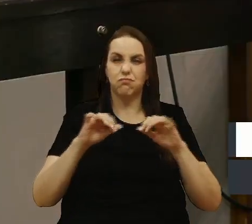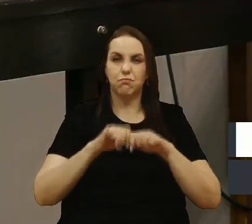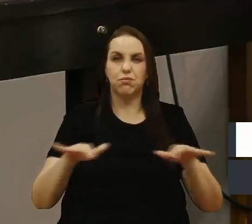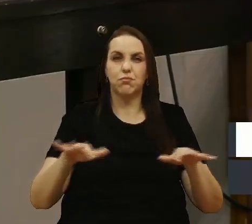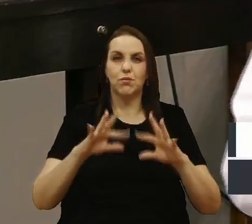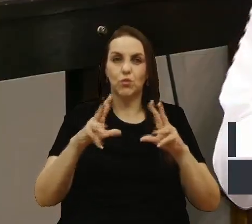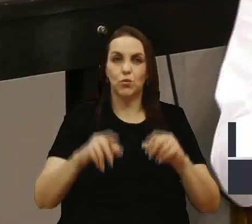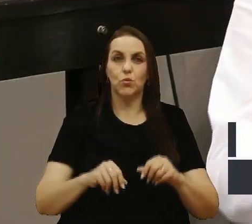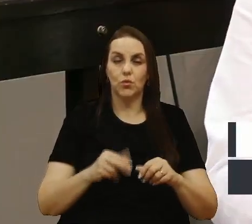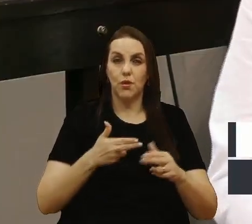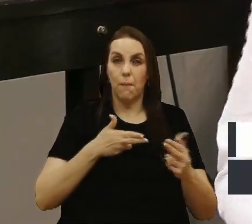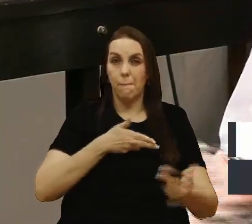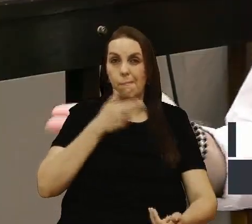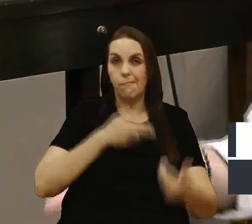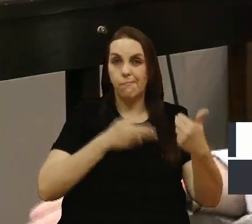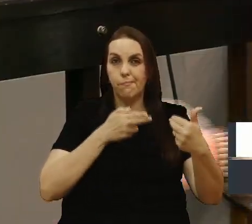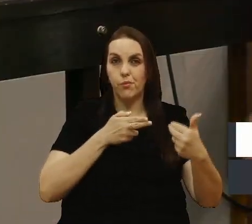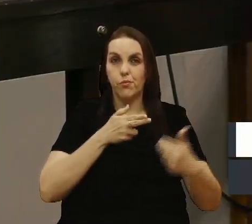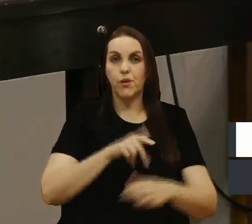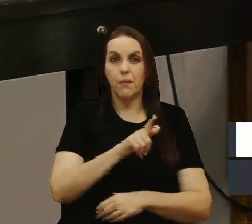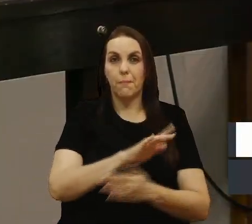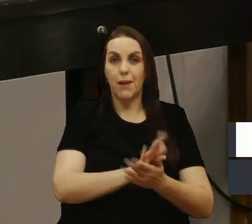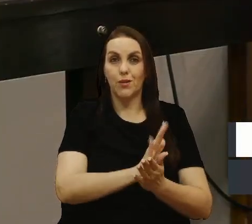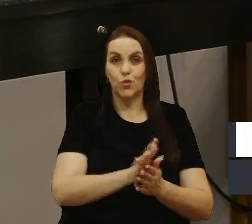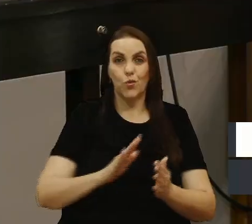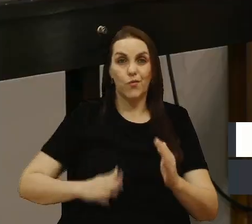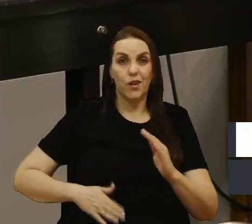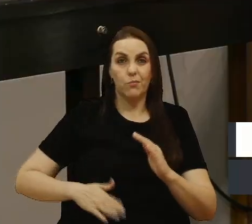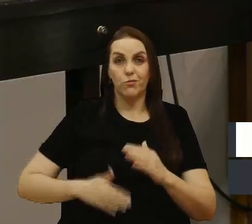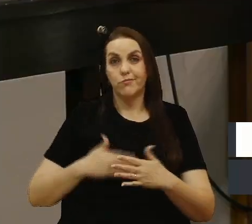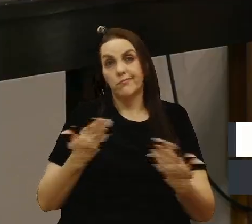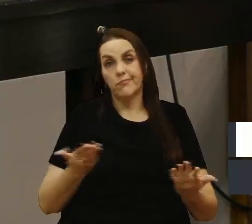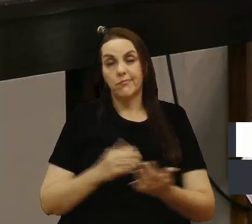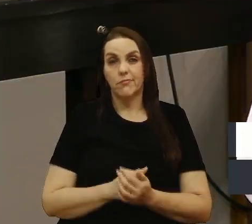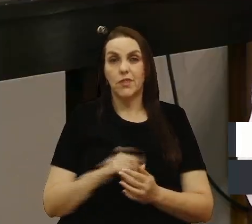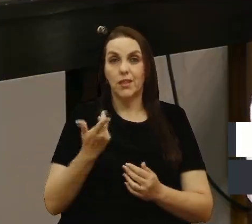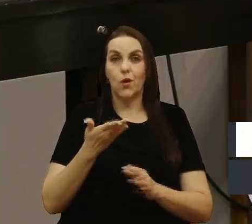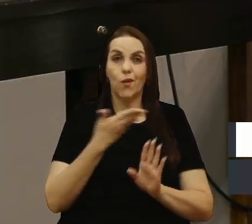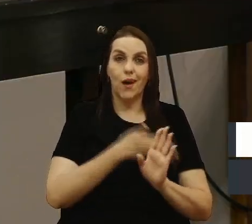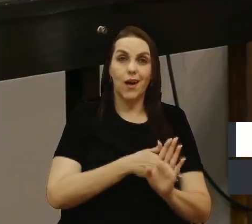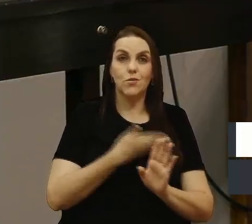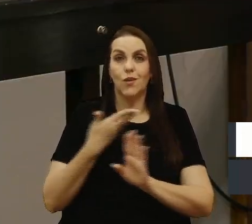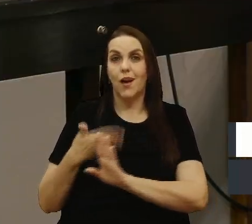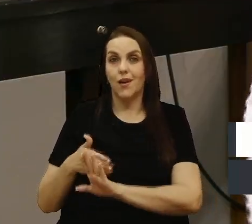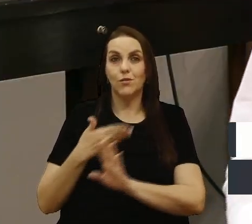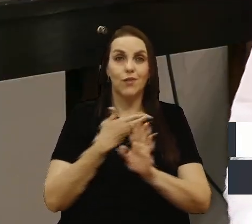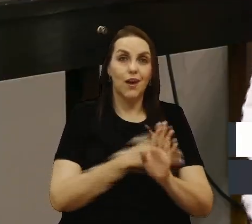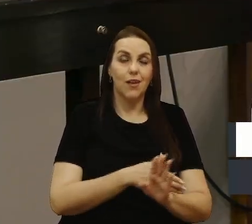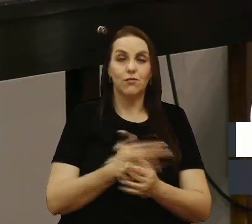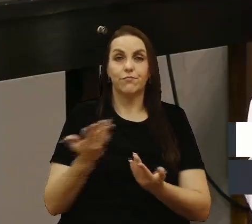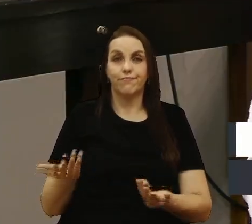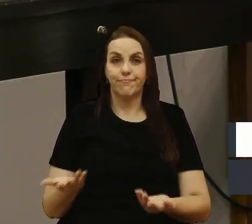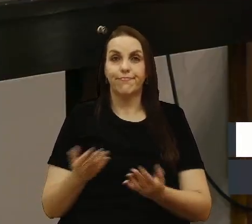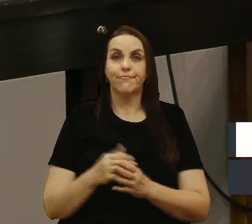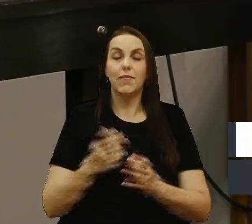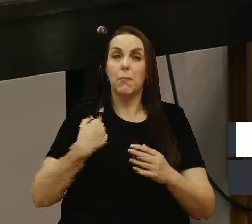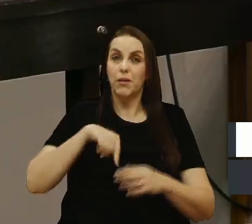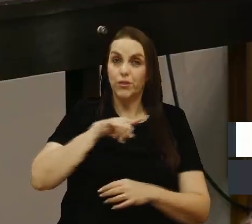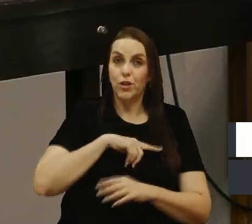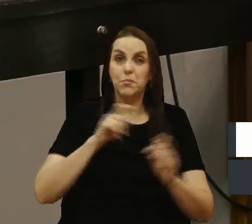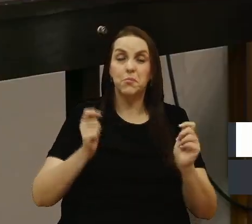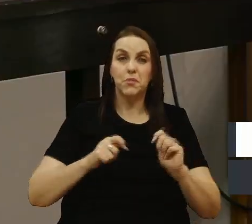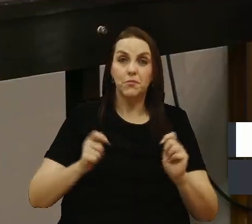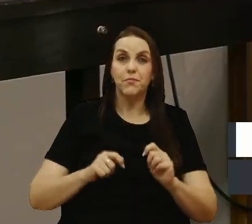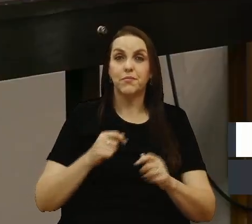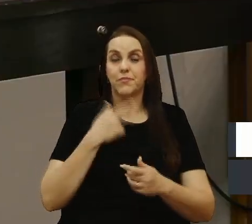ali, trocando tiro, matando o vagabundo. Ou seja, casos e casos. Né? Aqui basta a gente pontuar para um ou para outro. Mas aqui a gente pode trazer, né,